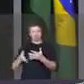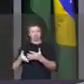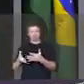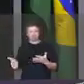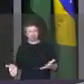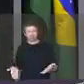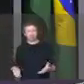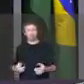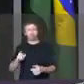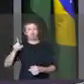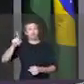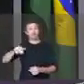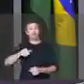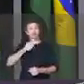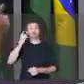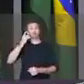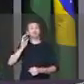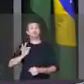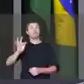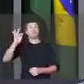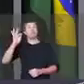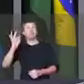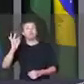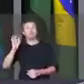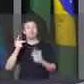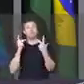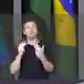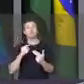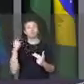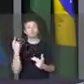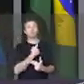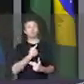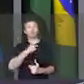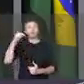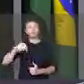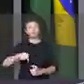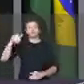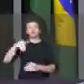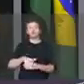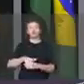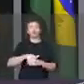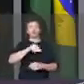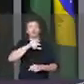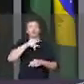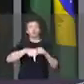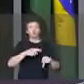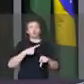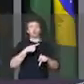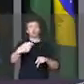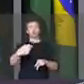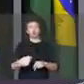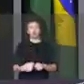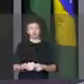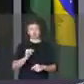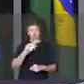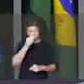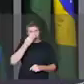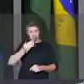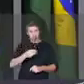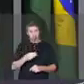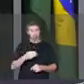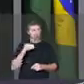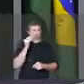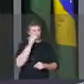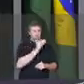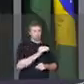é um deputado federal, como todos nós aqui que fomos eleitos pelo povo? Quando se tem descaso para com um deputado dessa